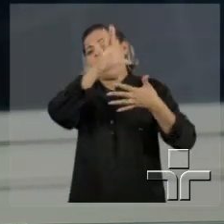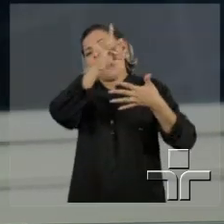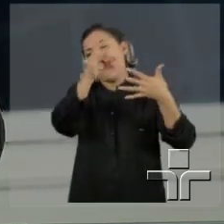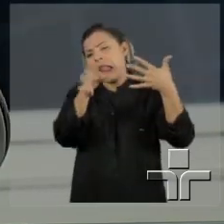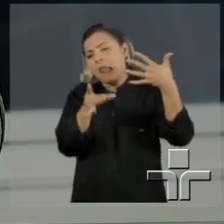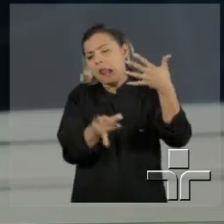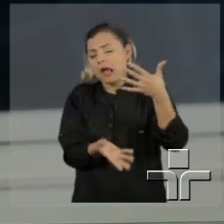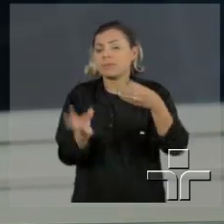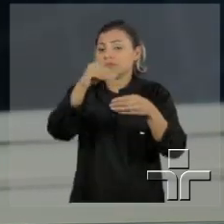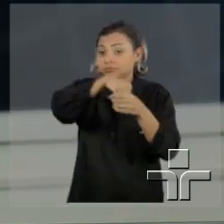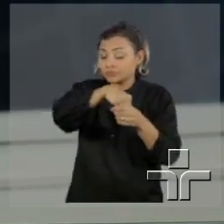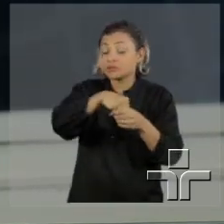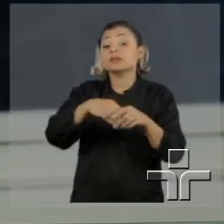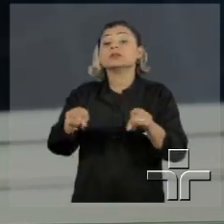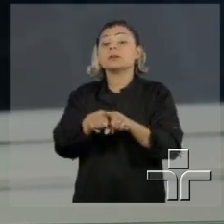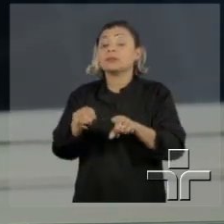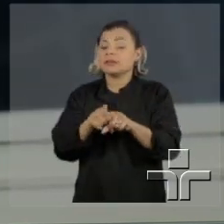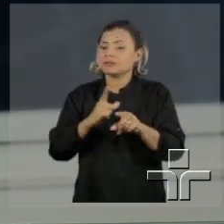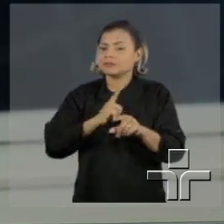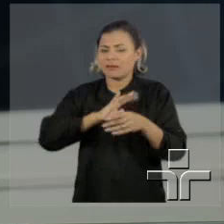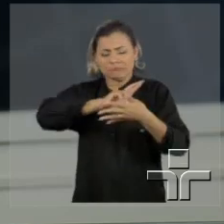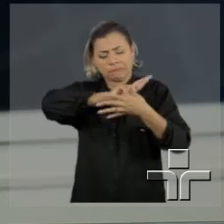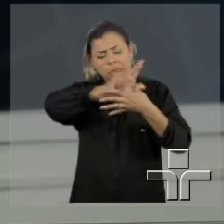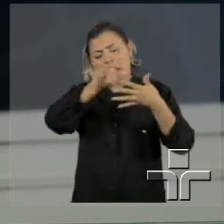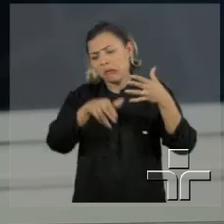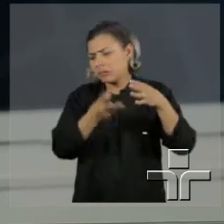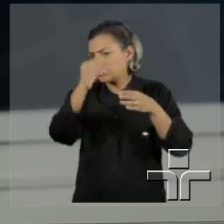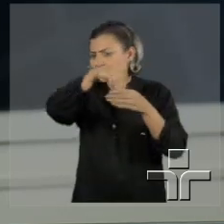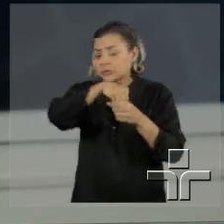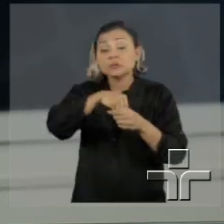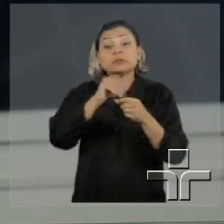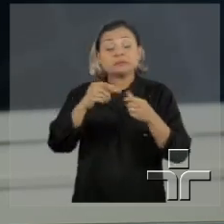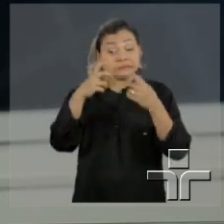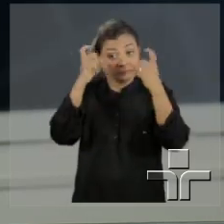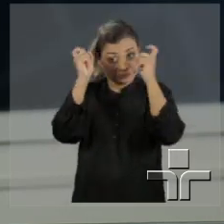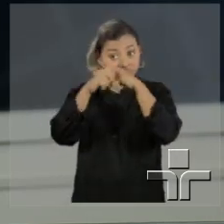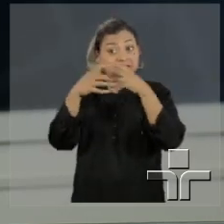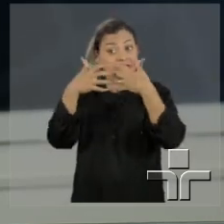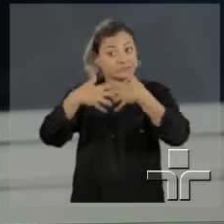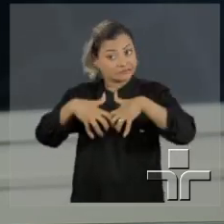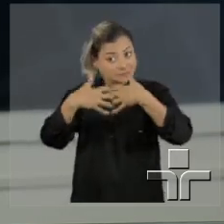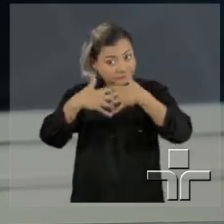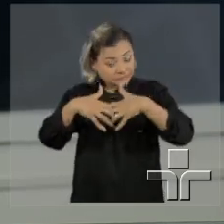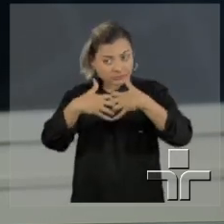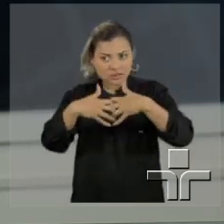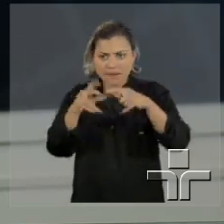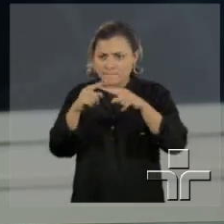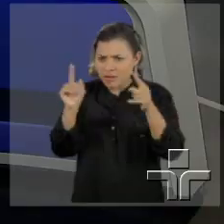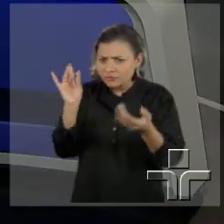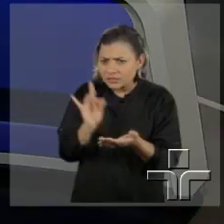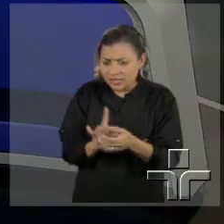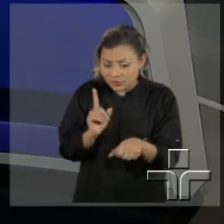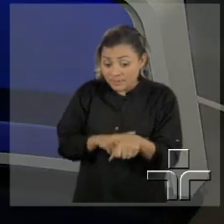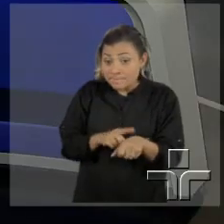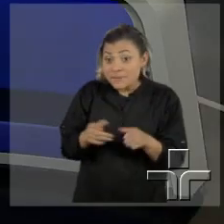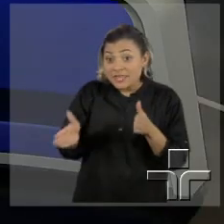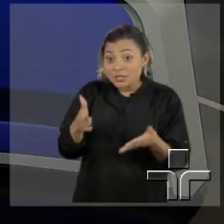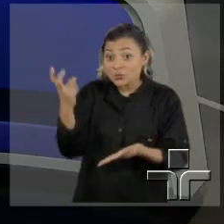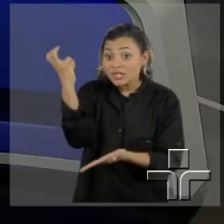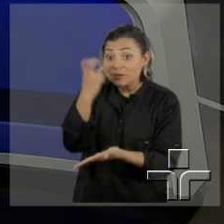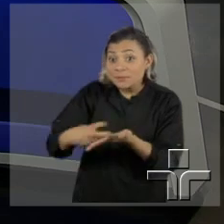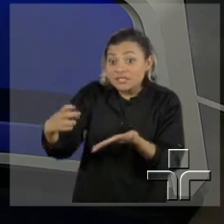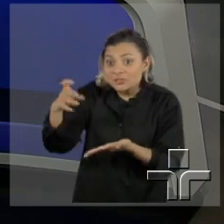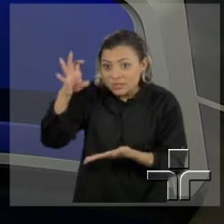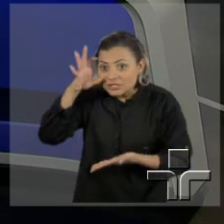ordenamento jurídico, institucional, este amaranhado que é complexo. Vamos lembrar que a figura, né, naquele momento do impeachment da